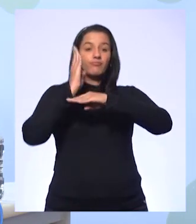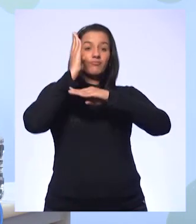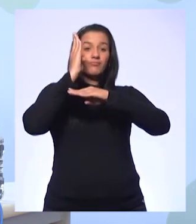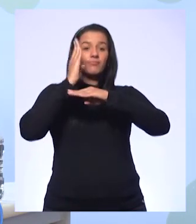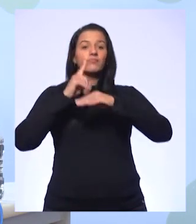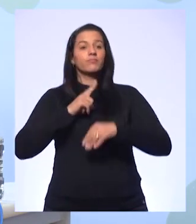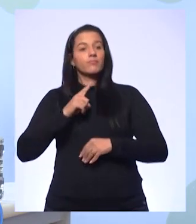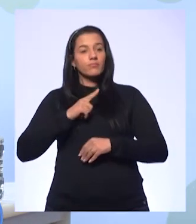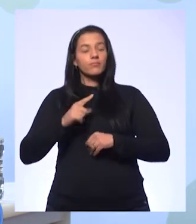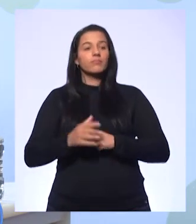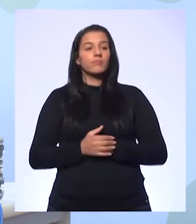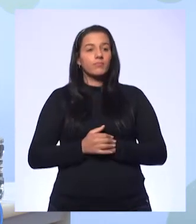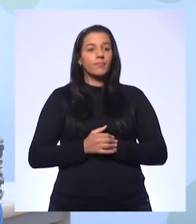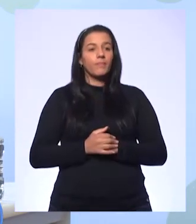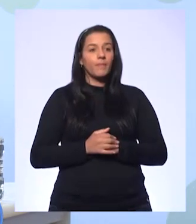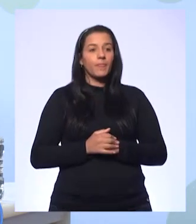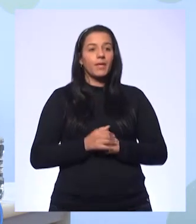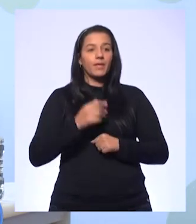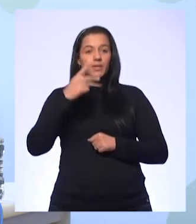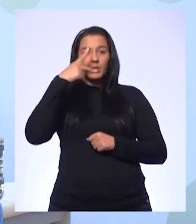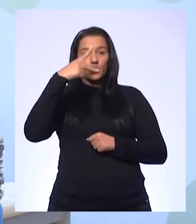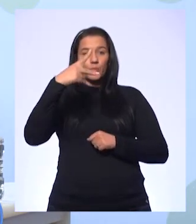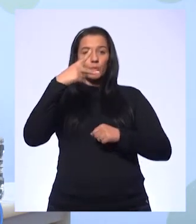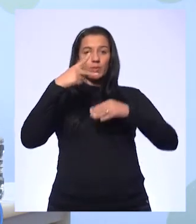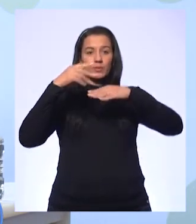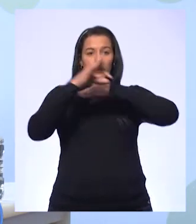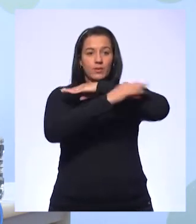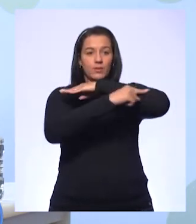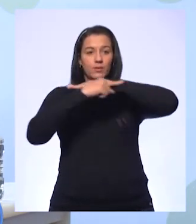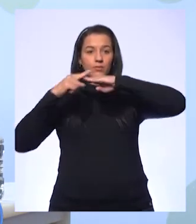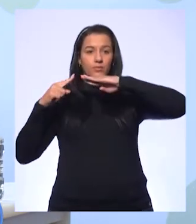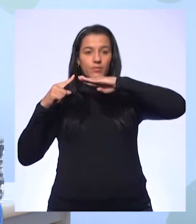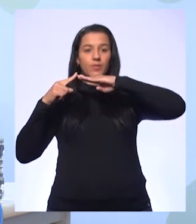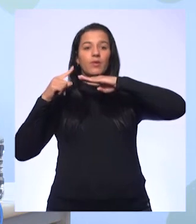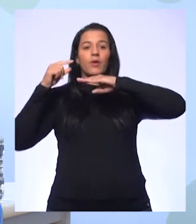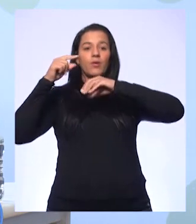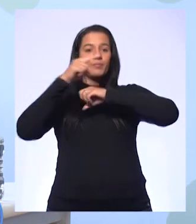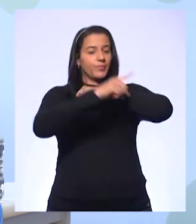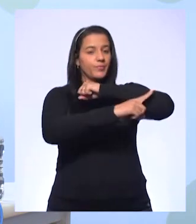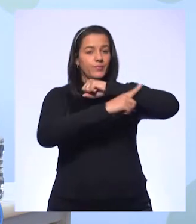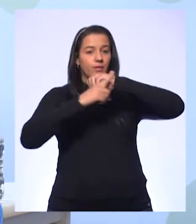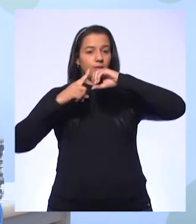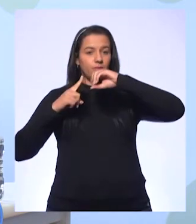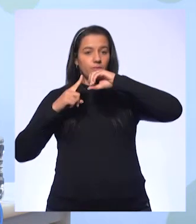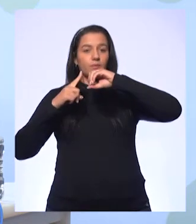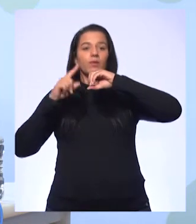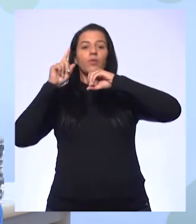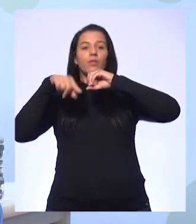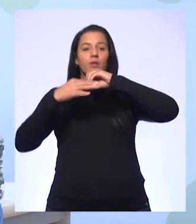divide, ele passa 2 vezes pela linha do Equador. É o único rio que acontece